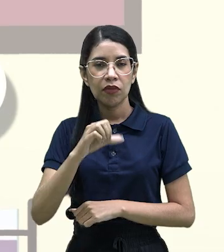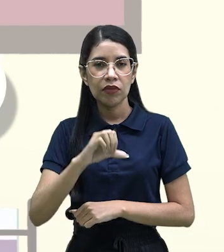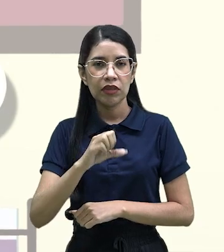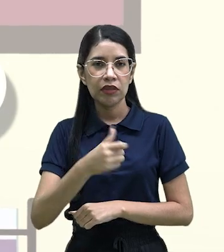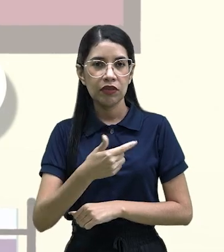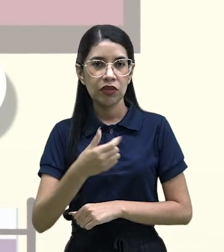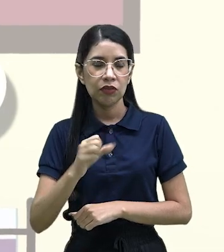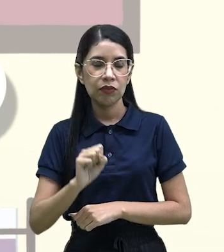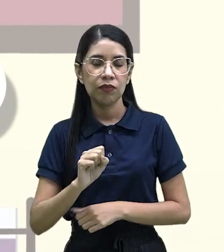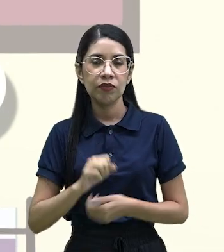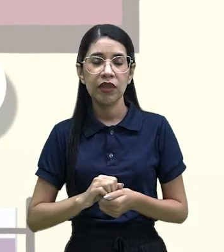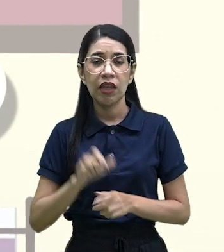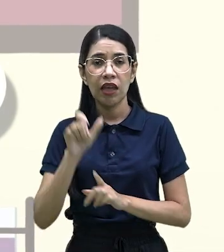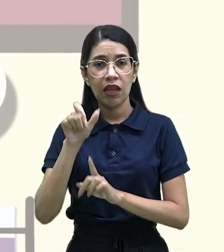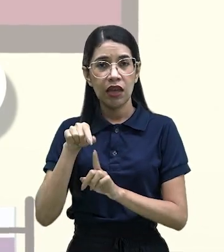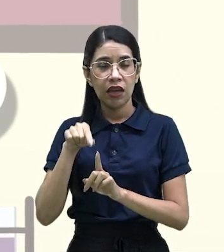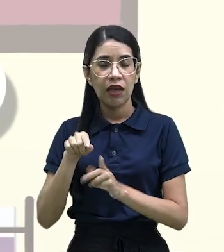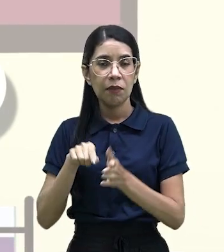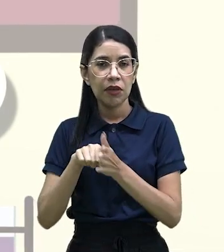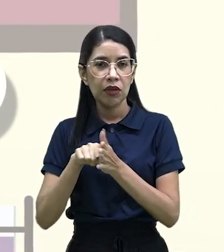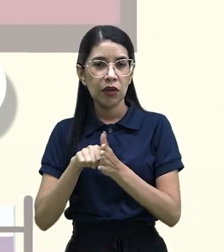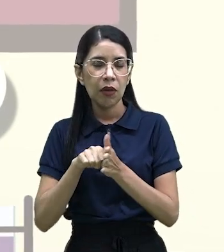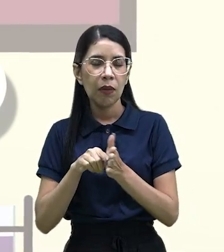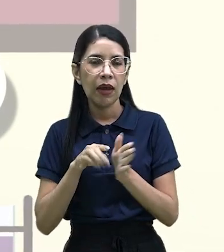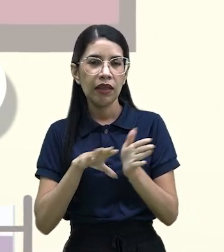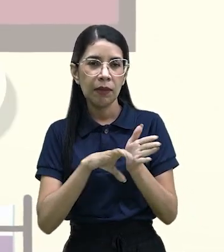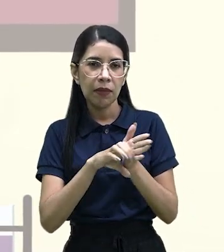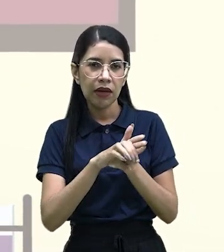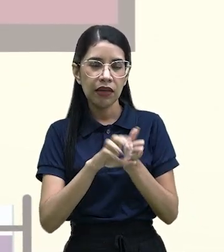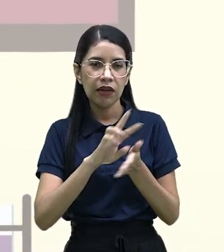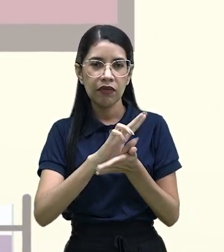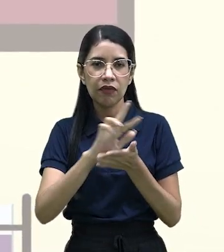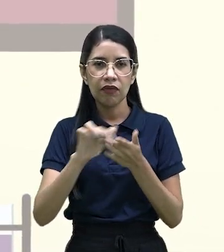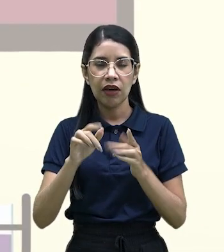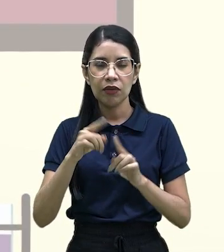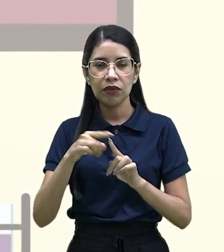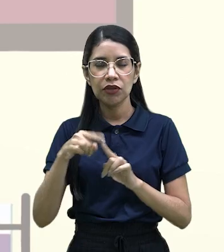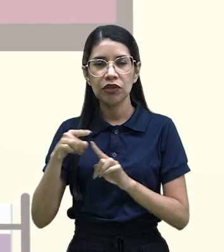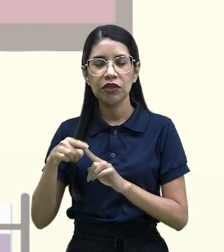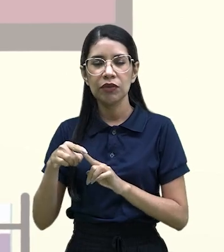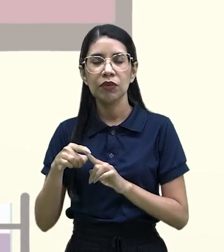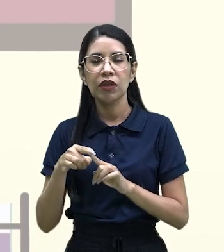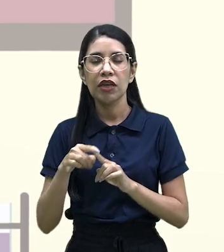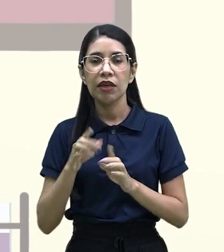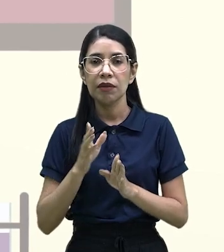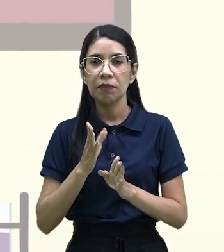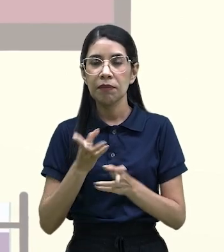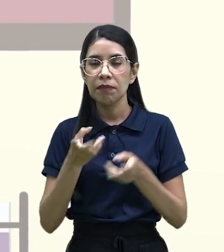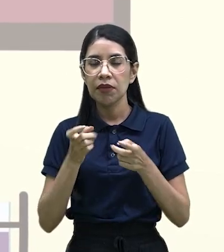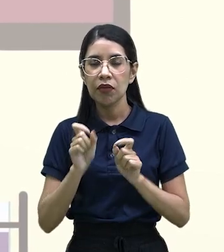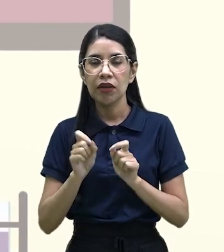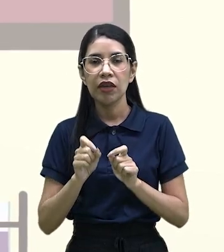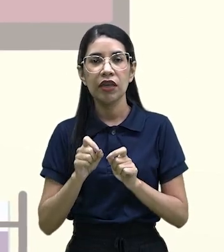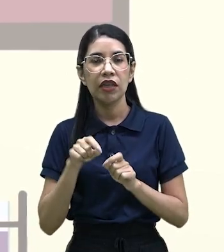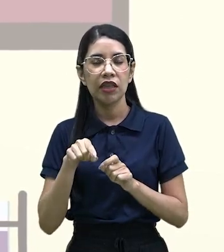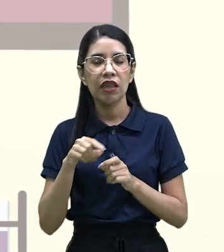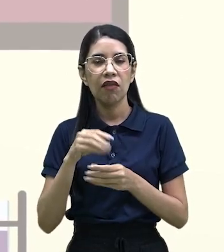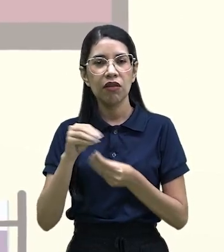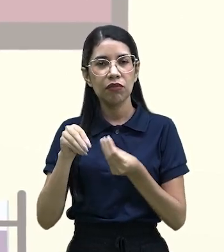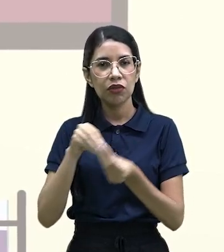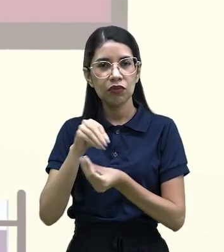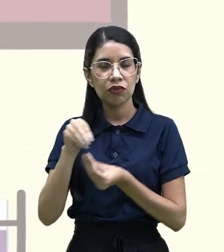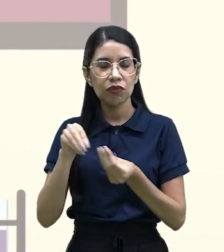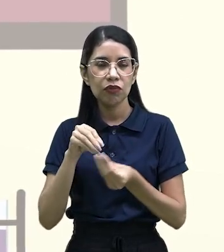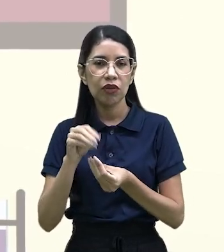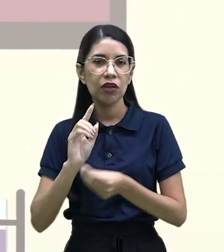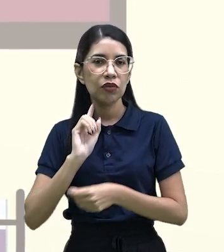1928. Esse pesquisador estava estudando bactérias do gênero Staphylococcus e percebeu que sua amostra tinha sido contaminada